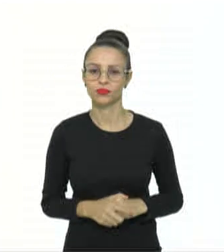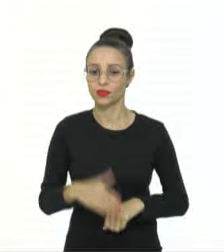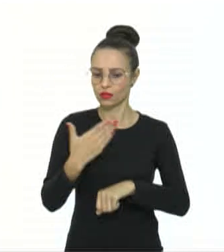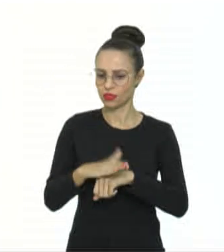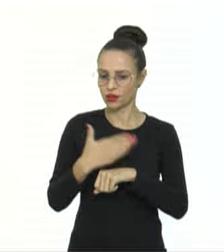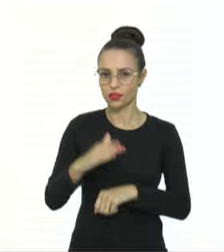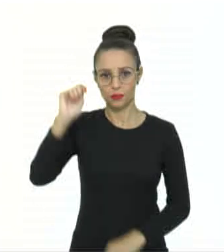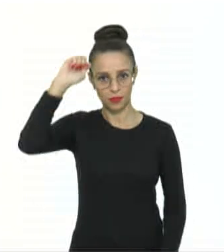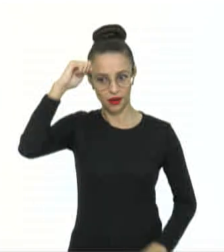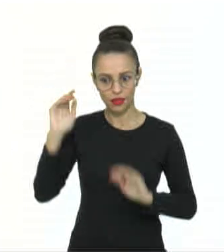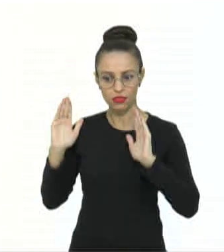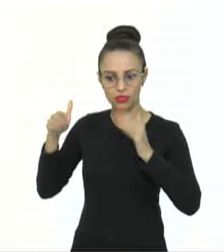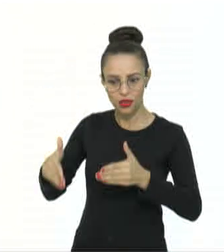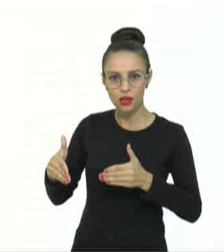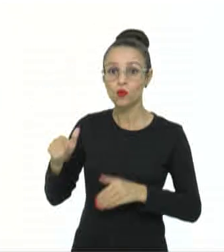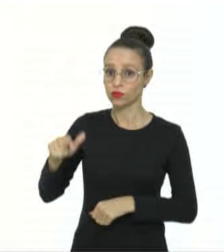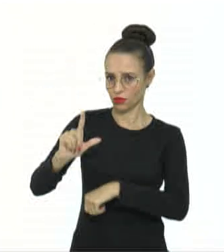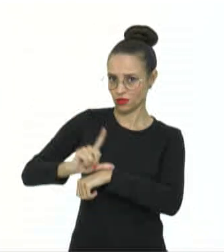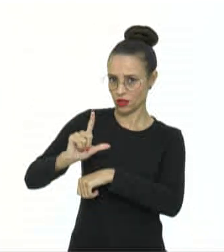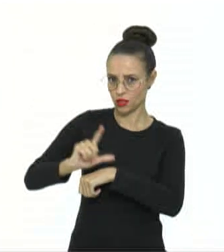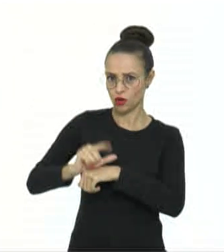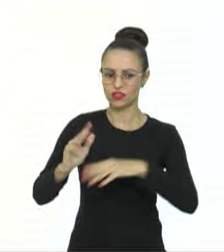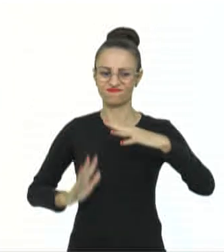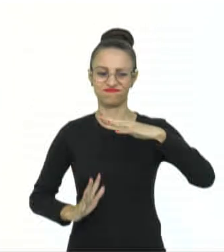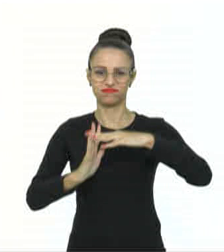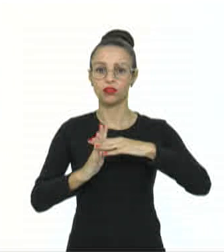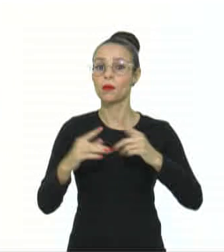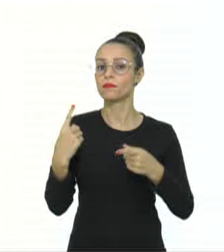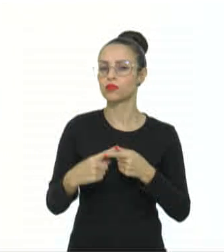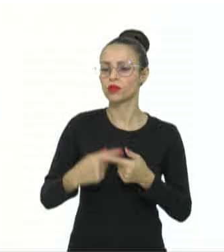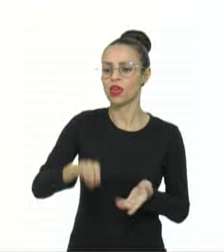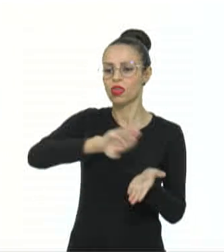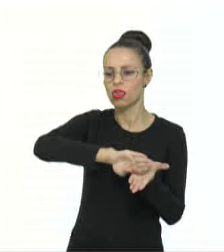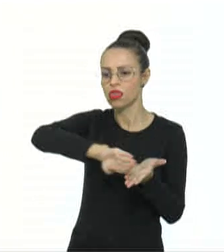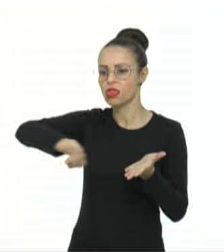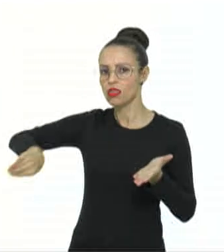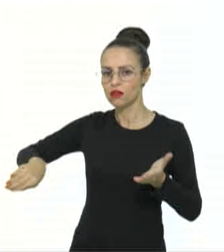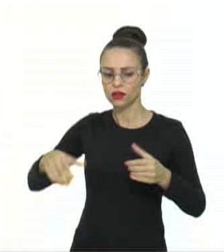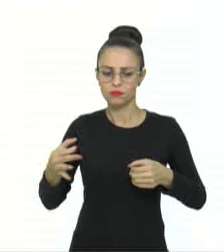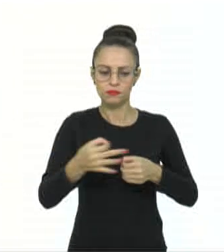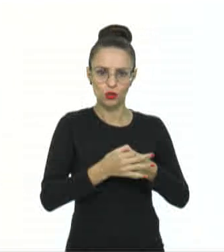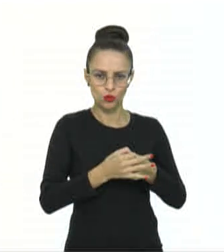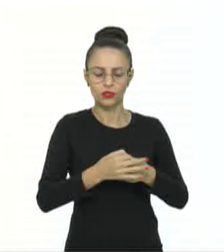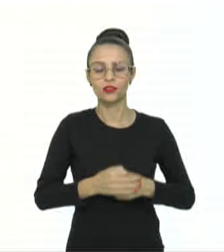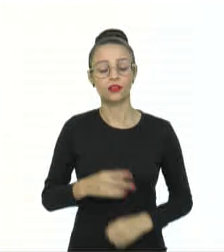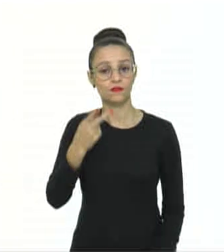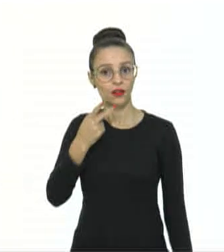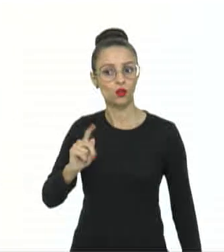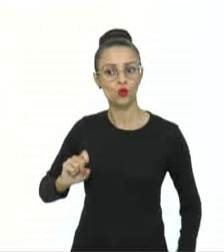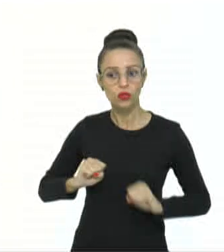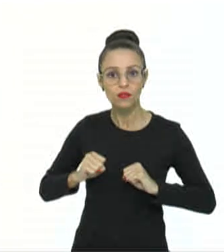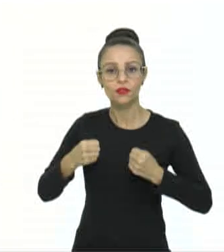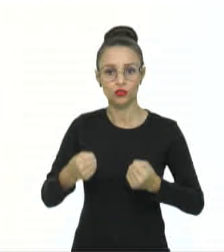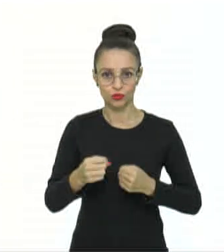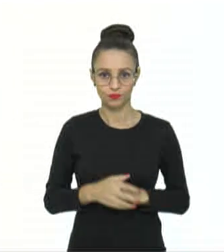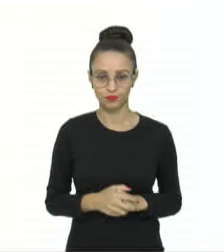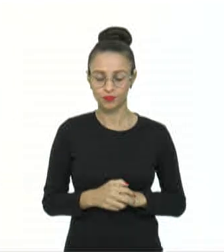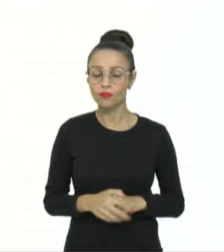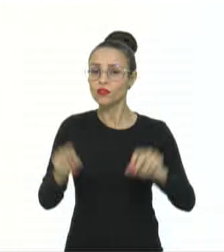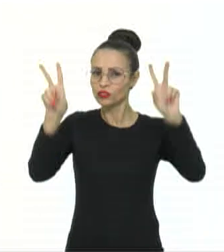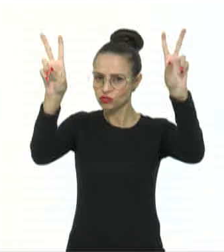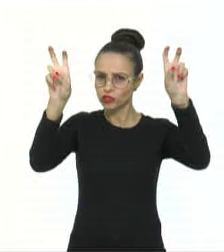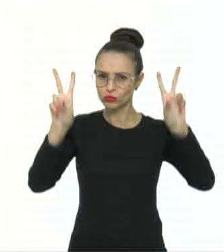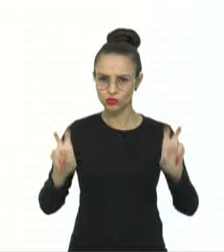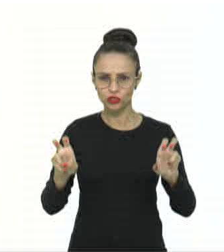para negros do Magalu extrapolou ao excluir minorias, diz defensor. Apenas pelos títulos é possível